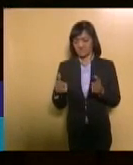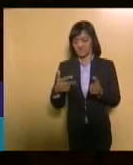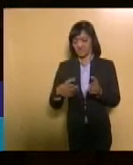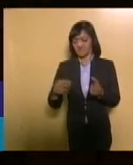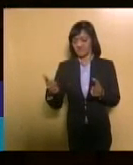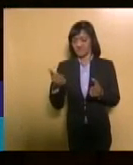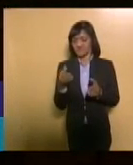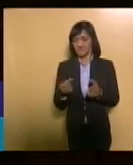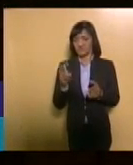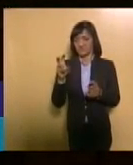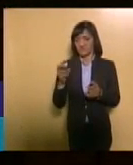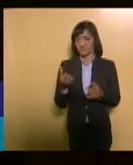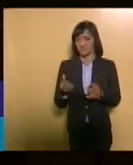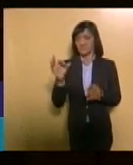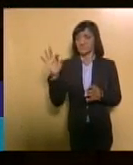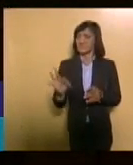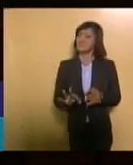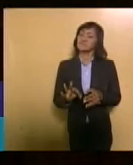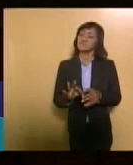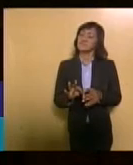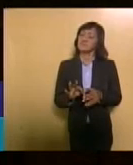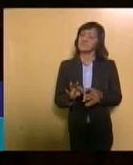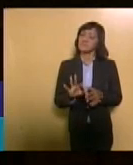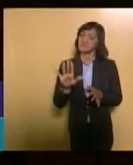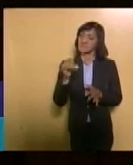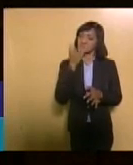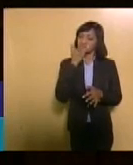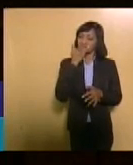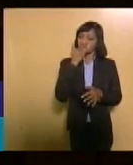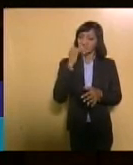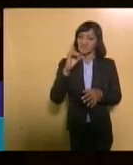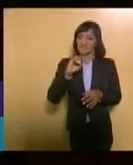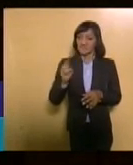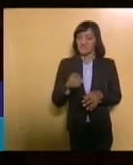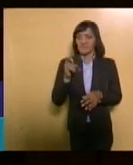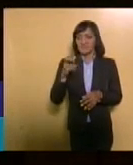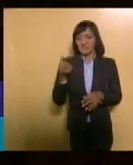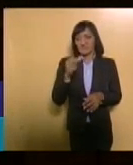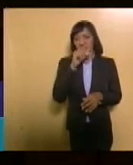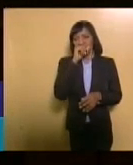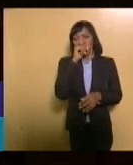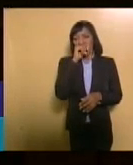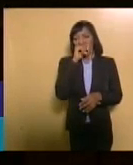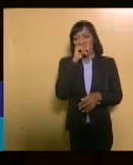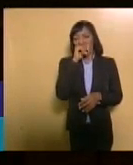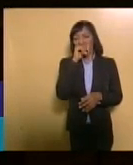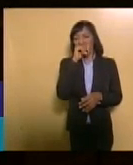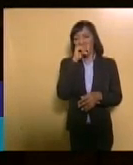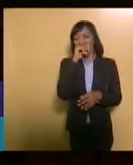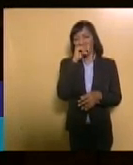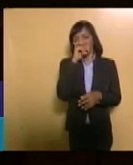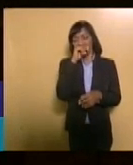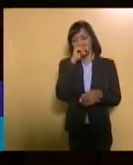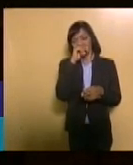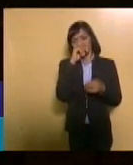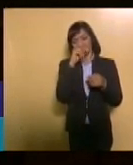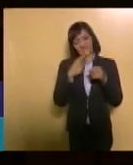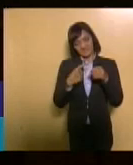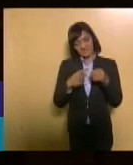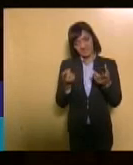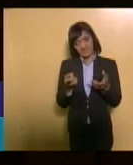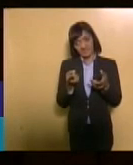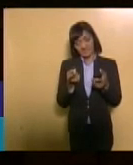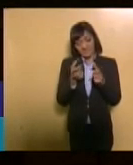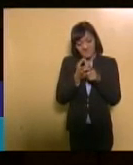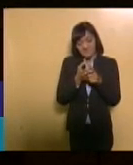de 56% Ô desculpe 0,56 menos de 1% no interior do Estado Ah é pouco é mas